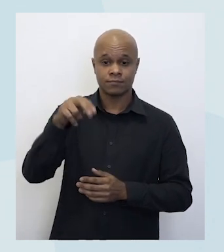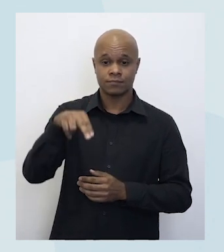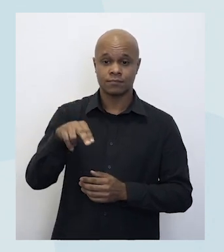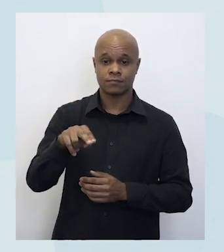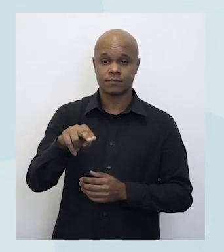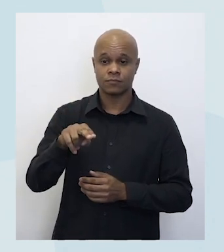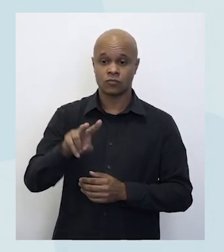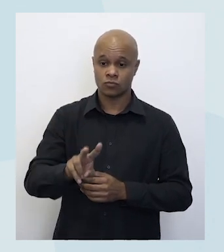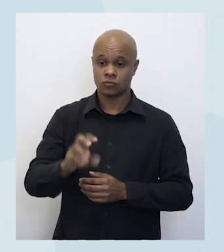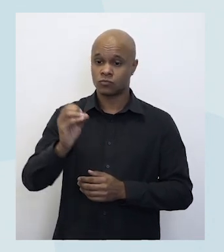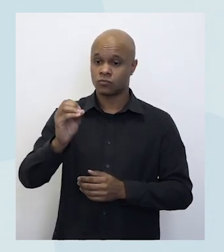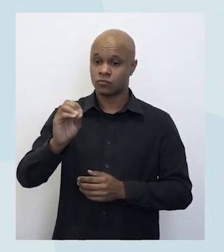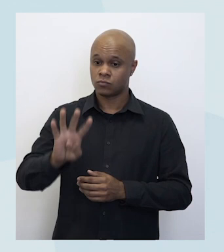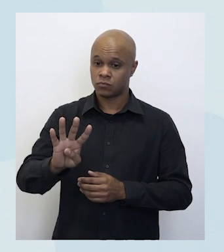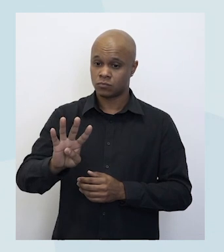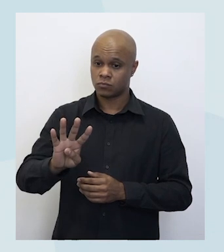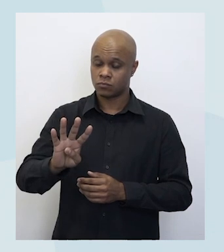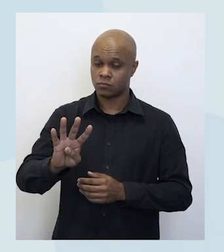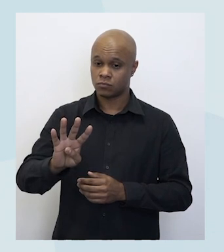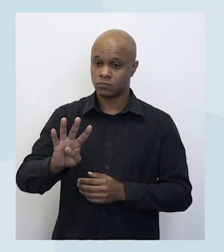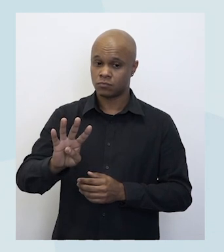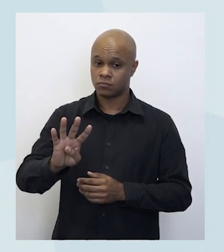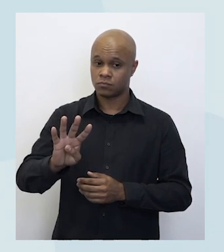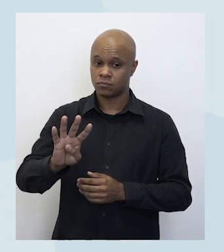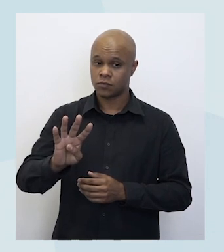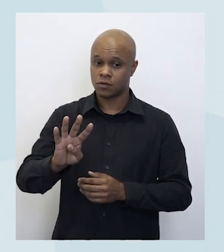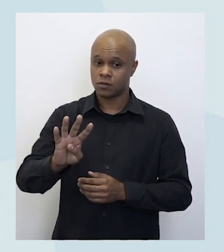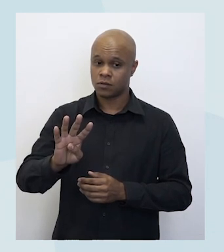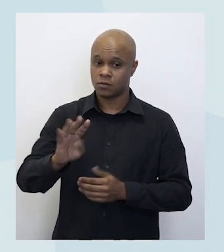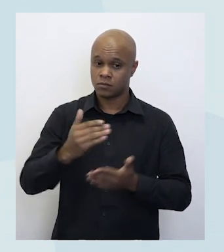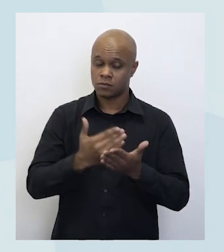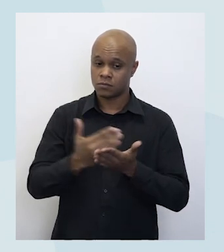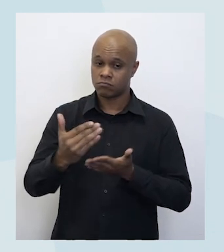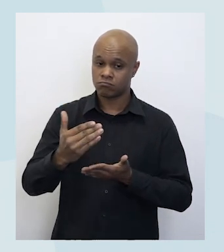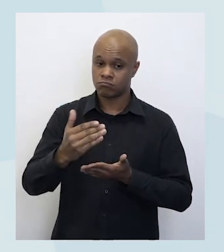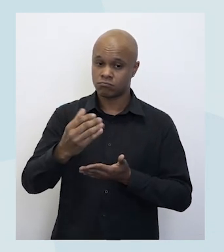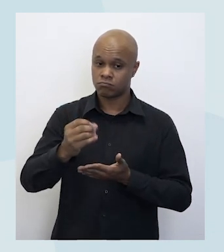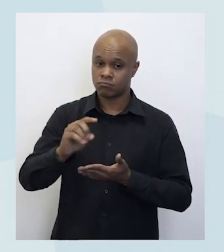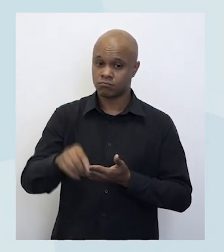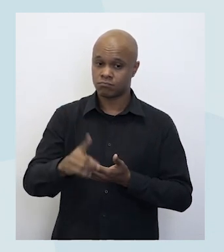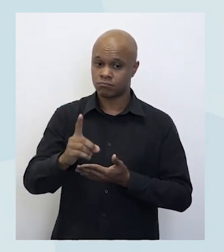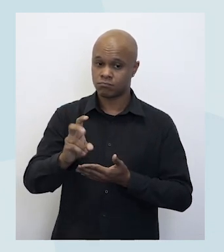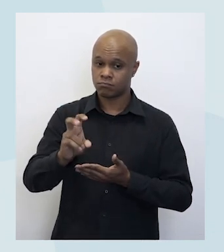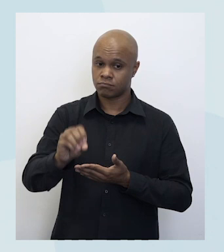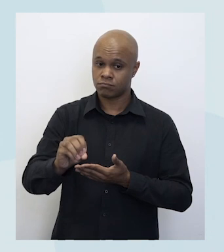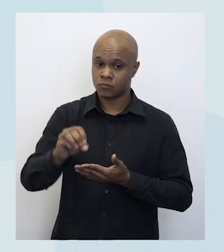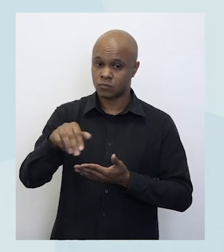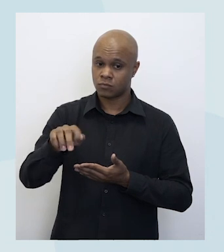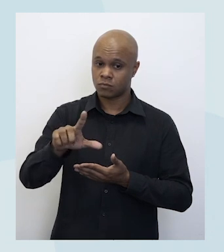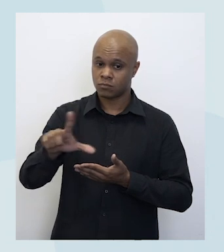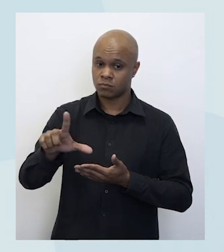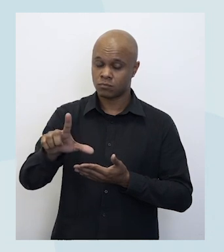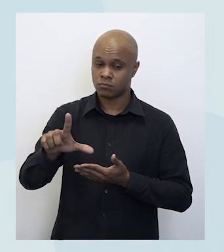meu reagente. Ele te deu a concentração no início, que é 0,150 mol por litro. E ele te deu